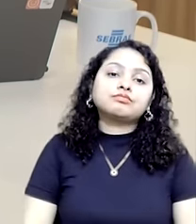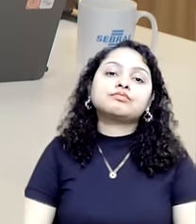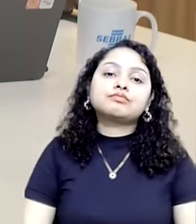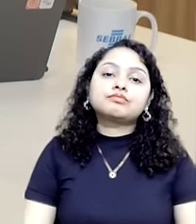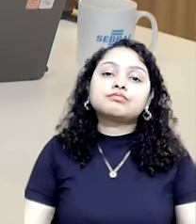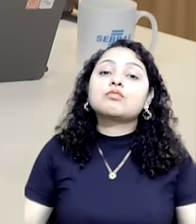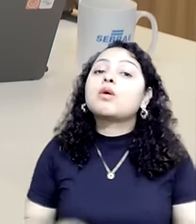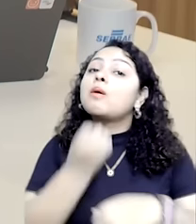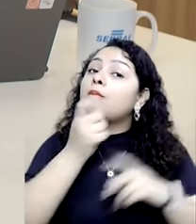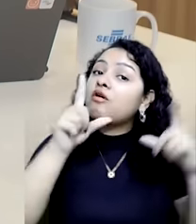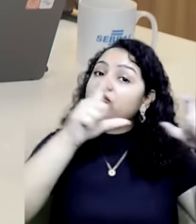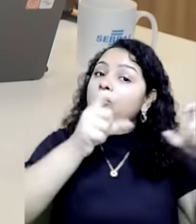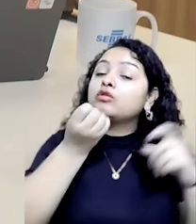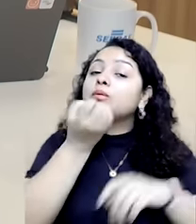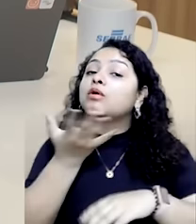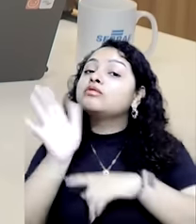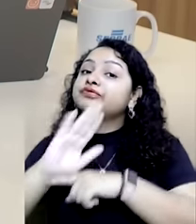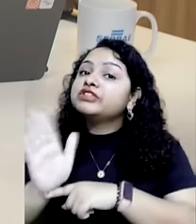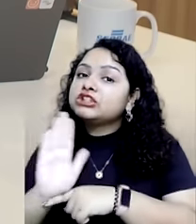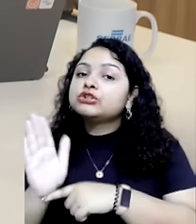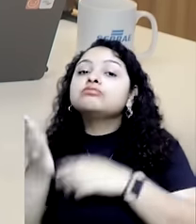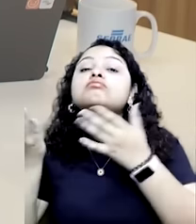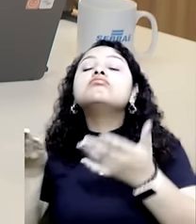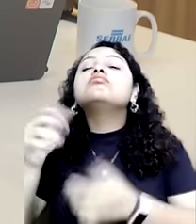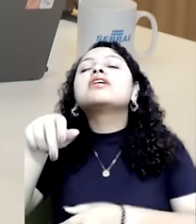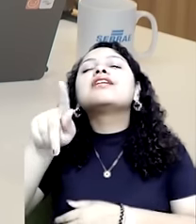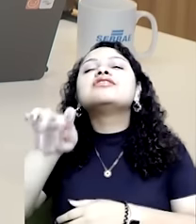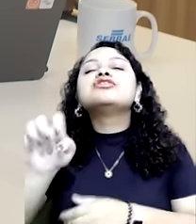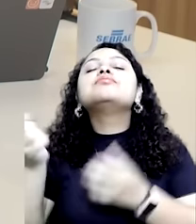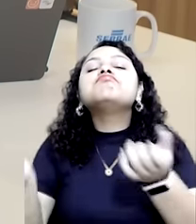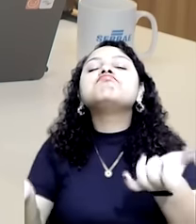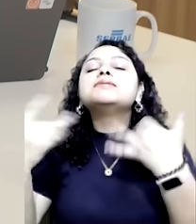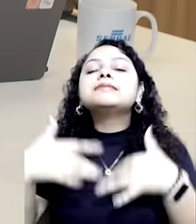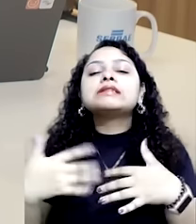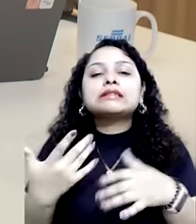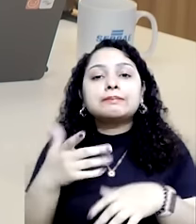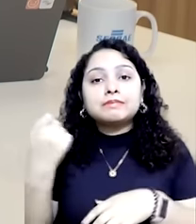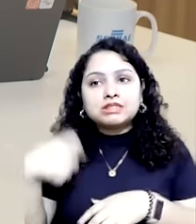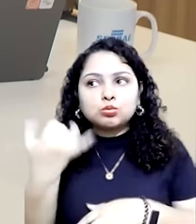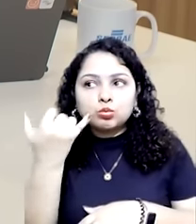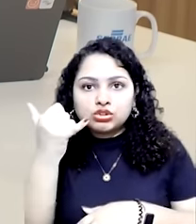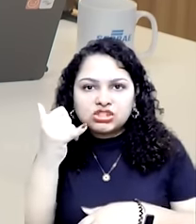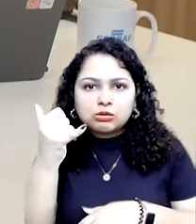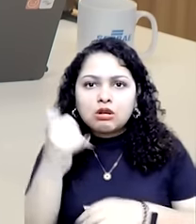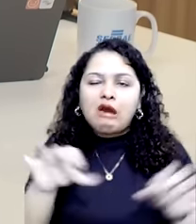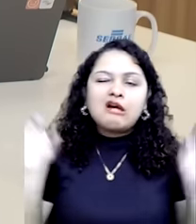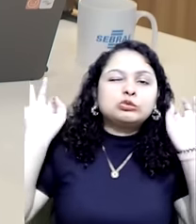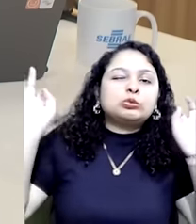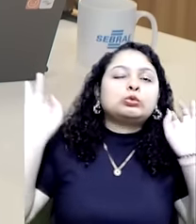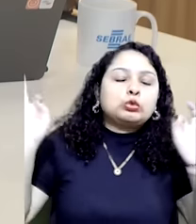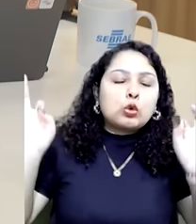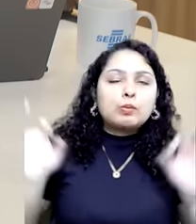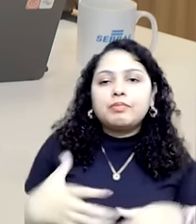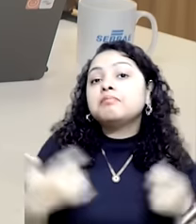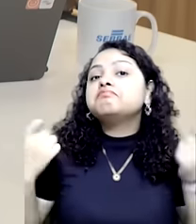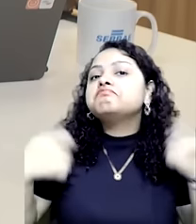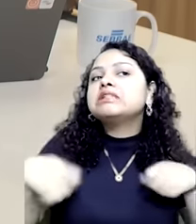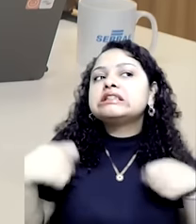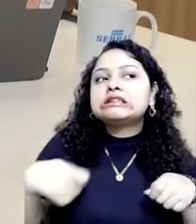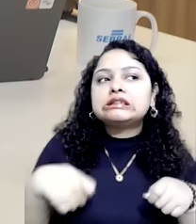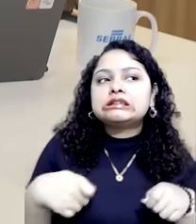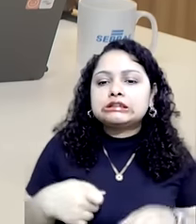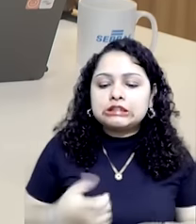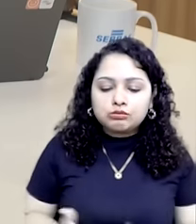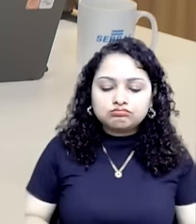Tem uma boa foto um bom vídeo Kate conta pra gente você acho que é necessário ter um celular de última geração é preciso ter um